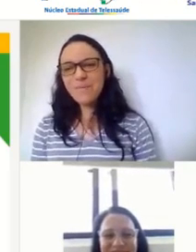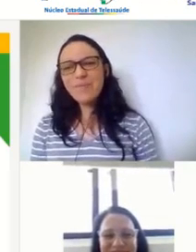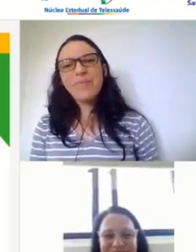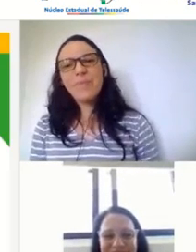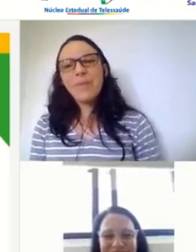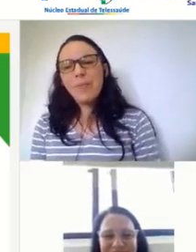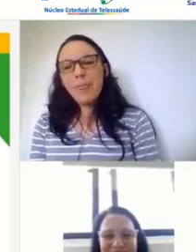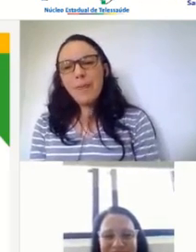todos residem